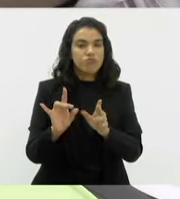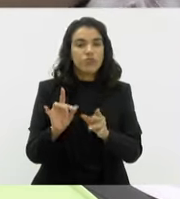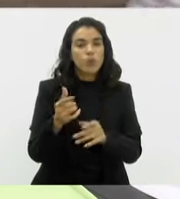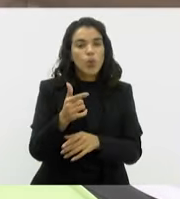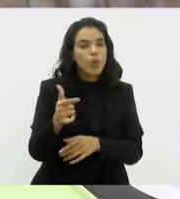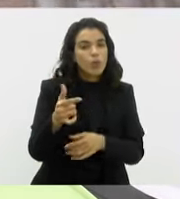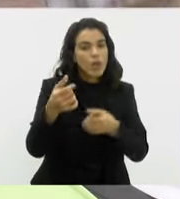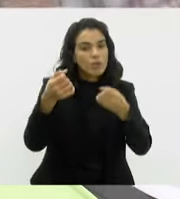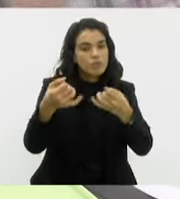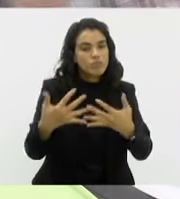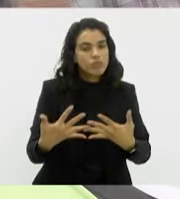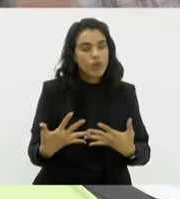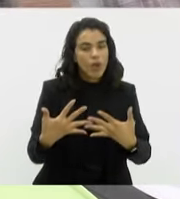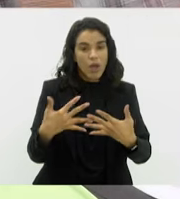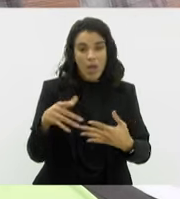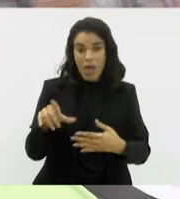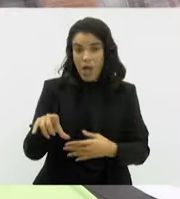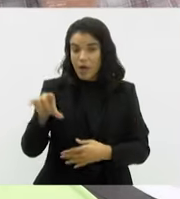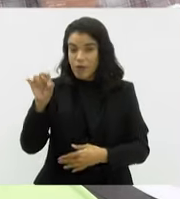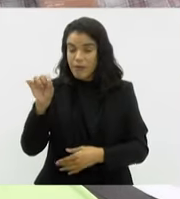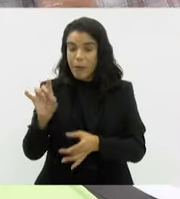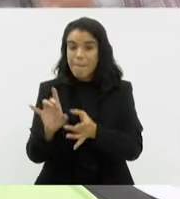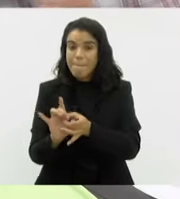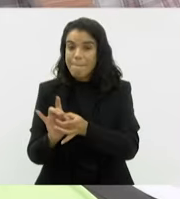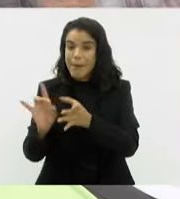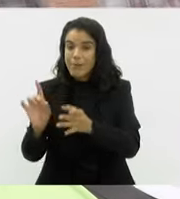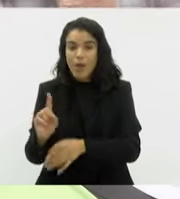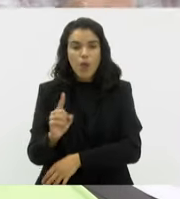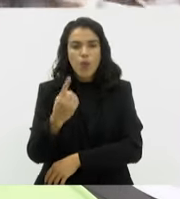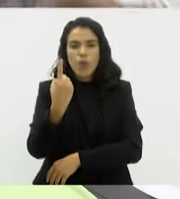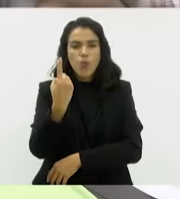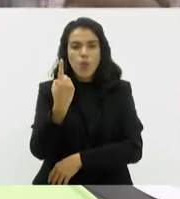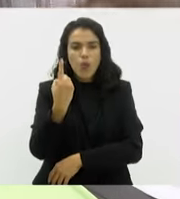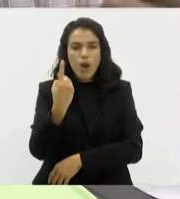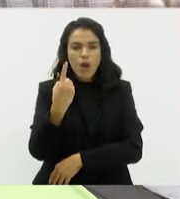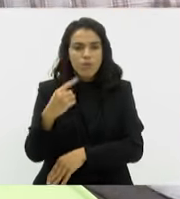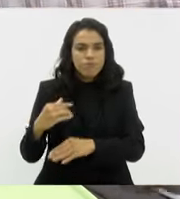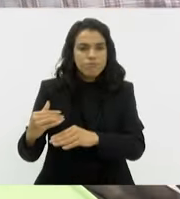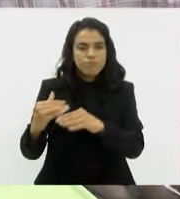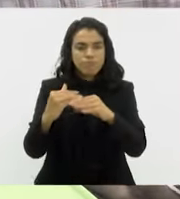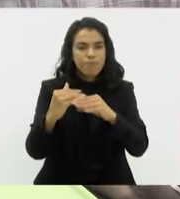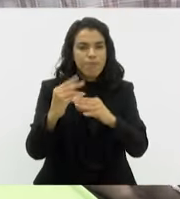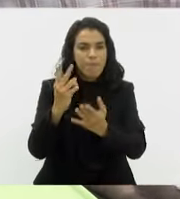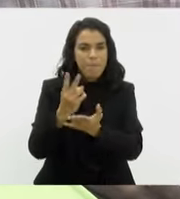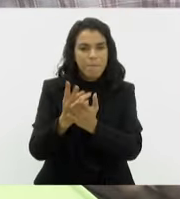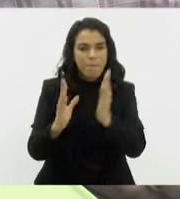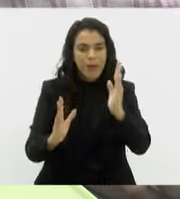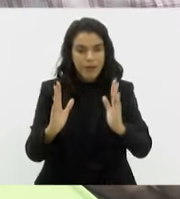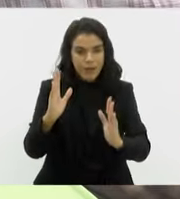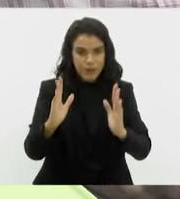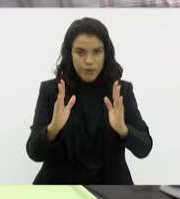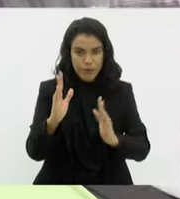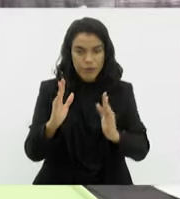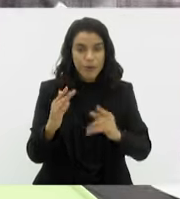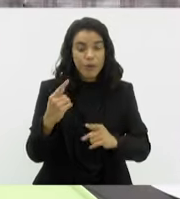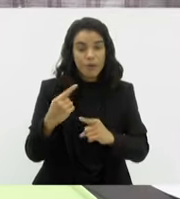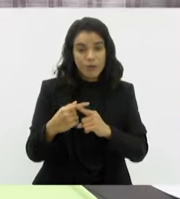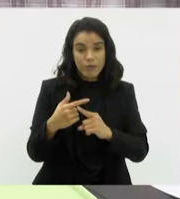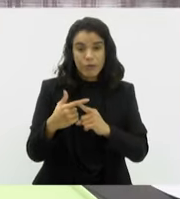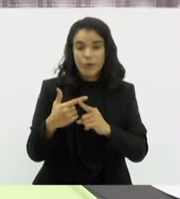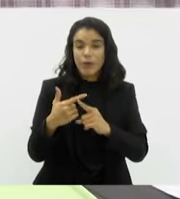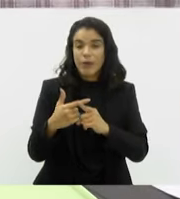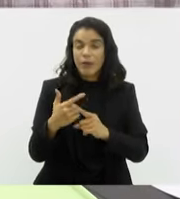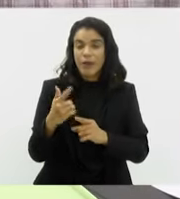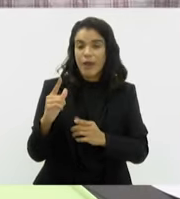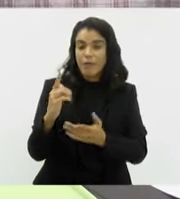indefinida. A alternativa seria permitir uma única recondução por igual período. Por que isso? Porque, muitas